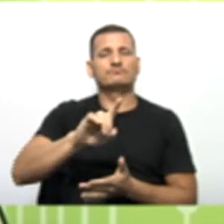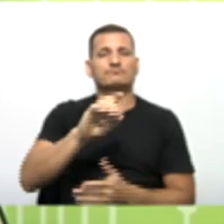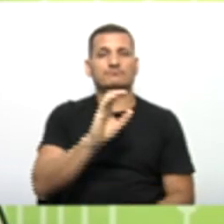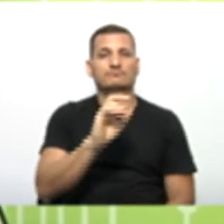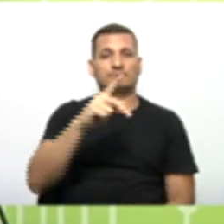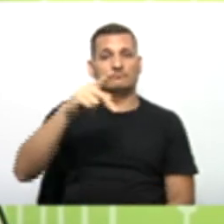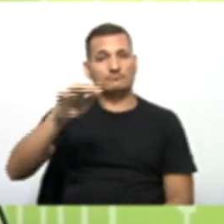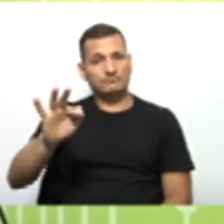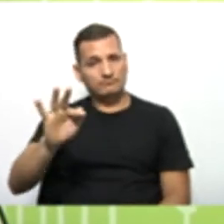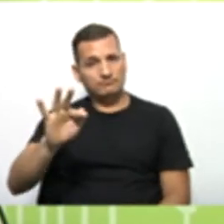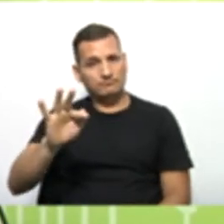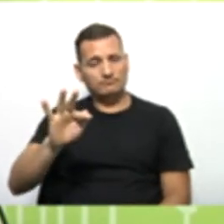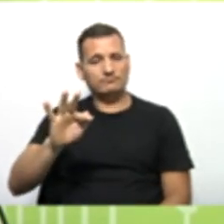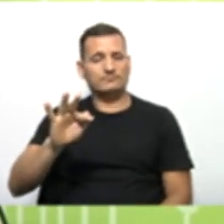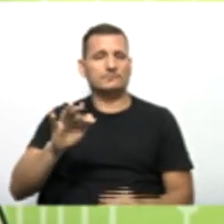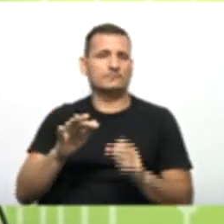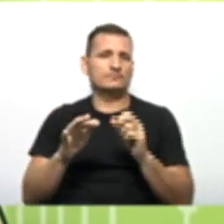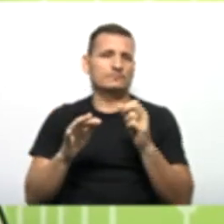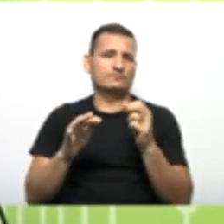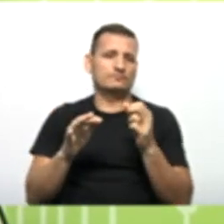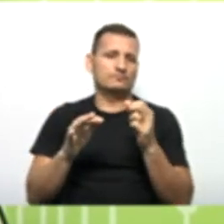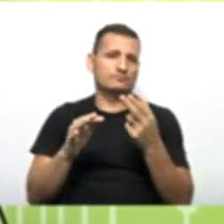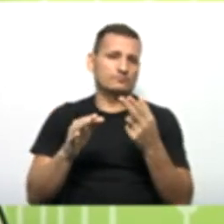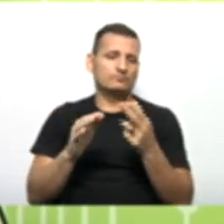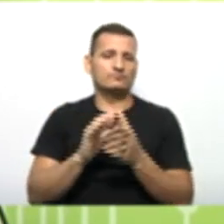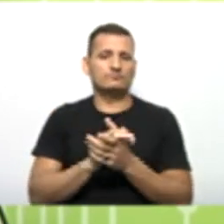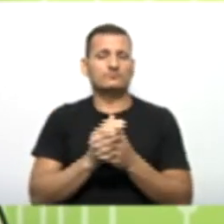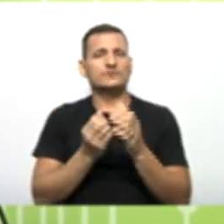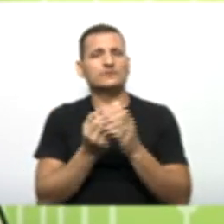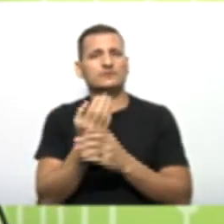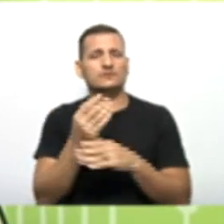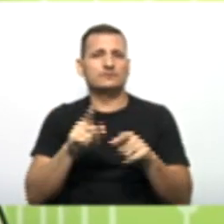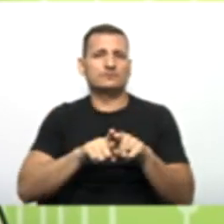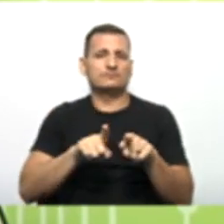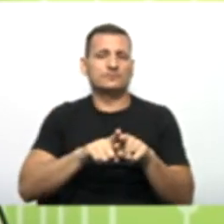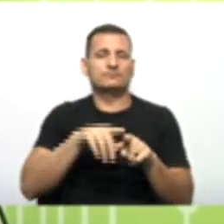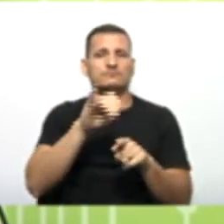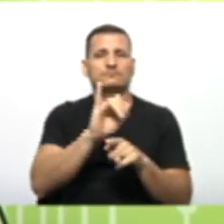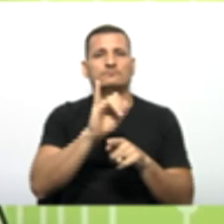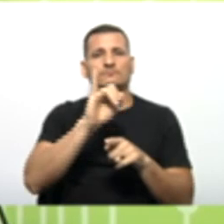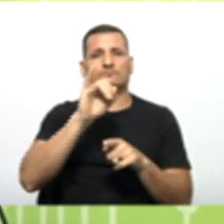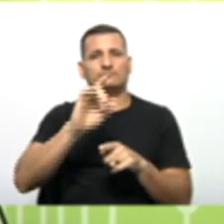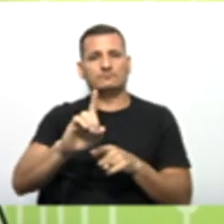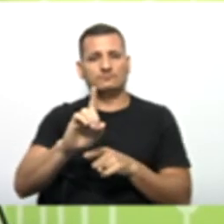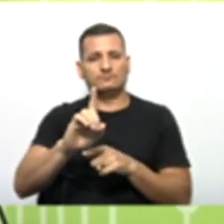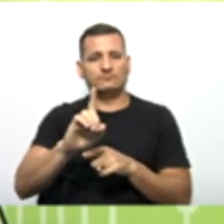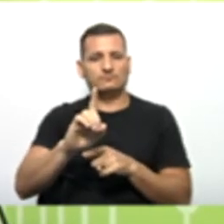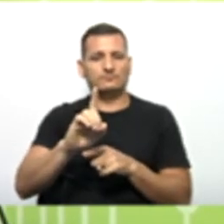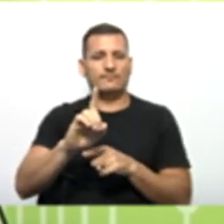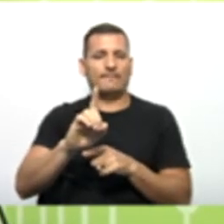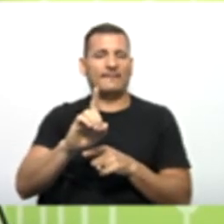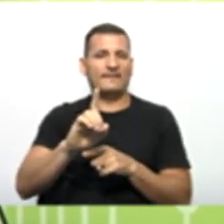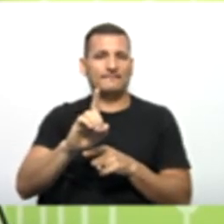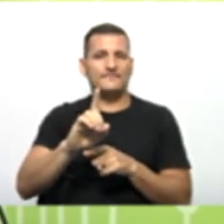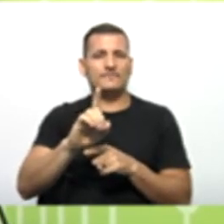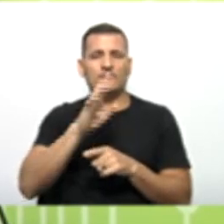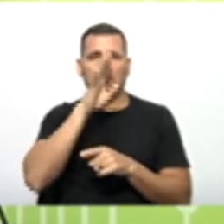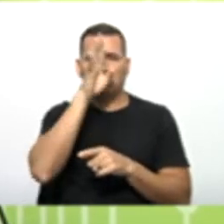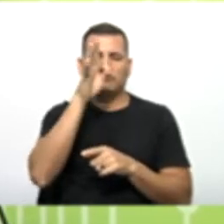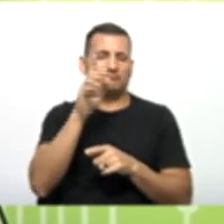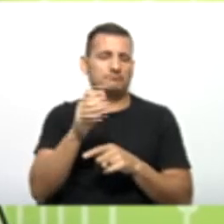não se repete e geralmente a gente cria esses números que vão automaticamente